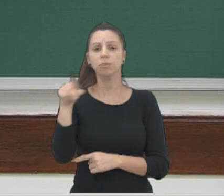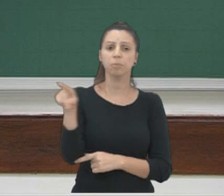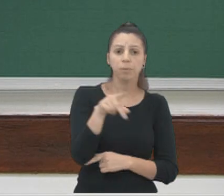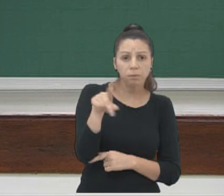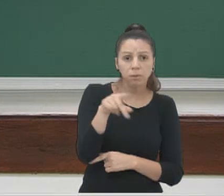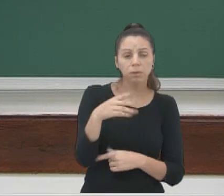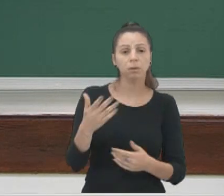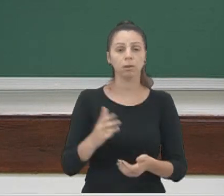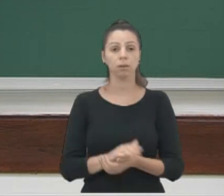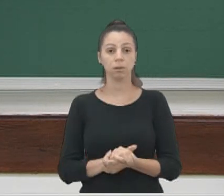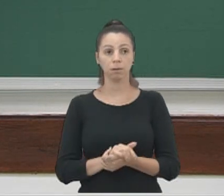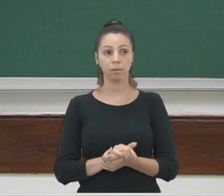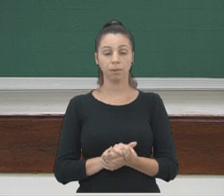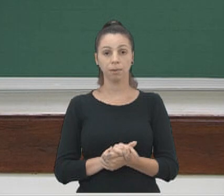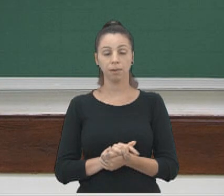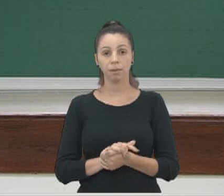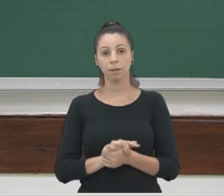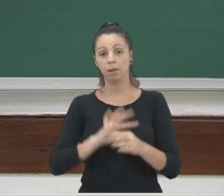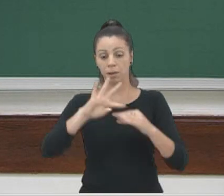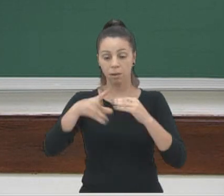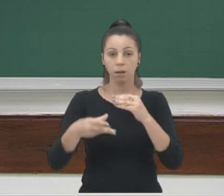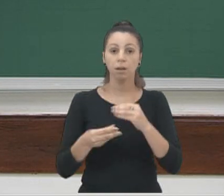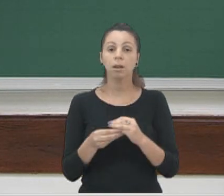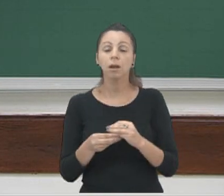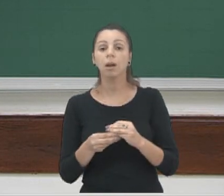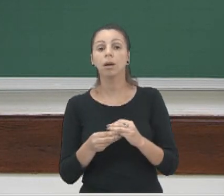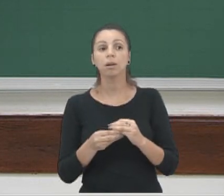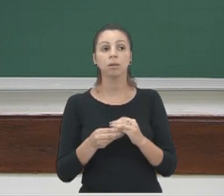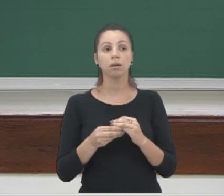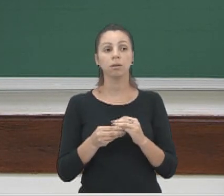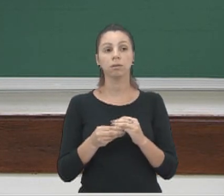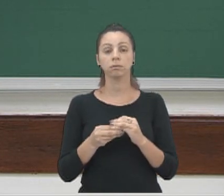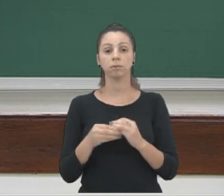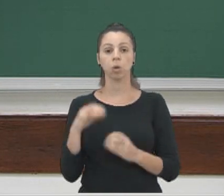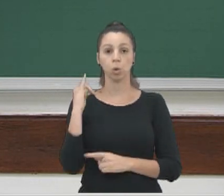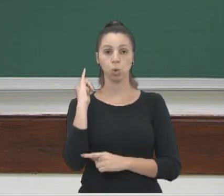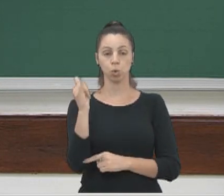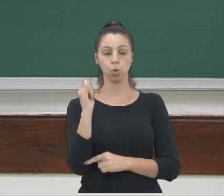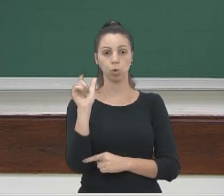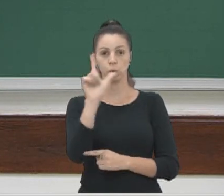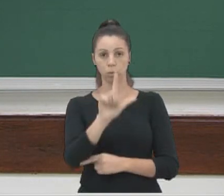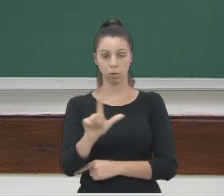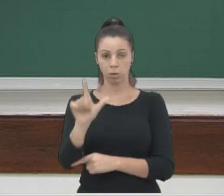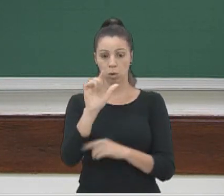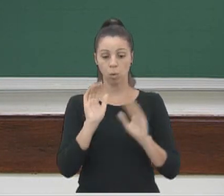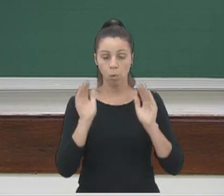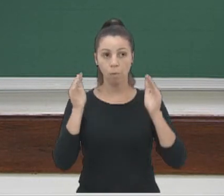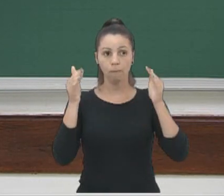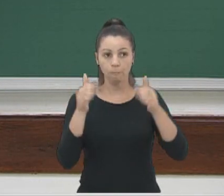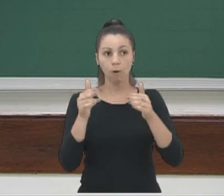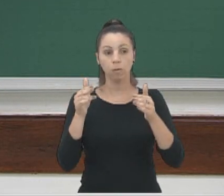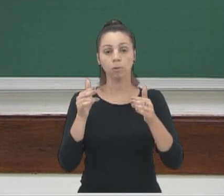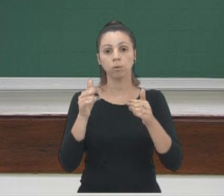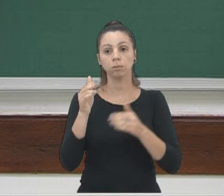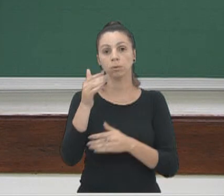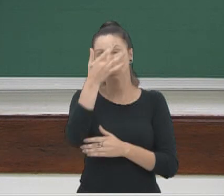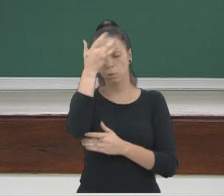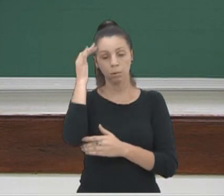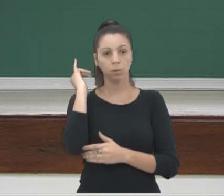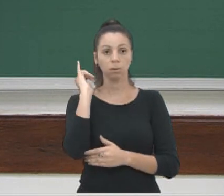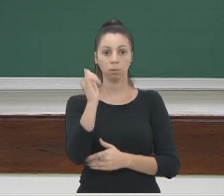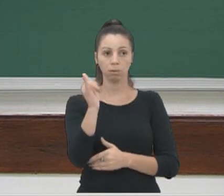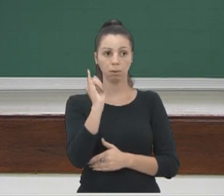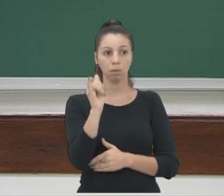ok? Bom, é isso, em síntese a gente discutiu o conto literário e o foco narrativo principalmente. Uma sugestão,